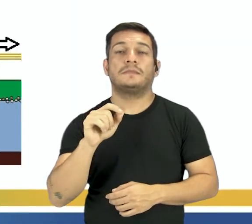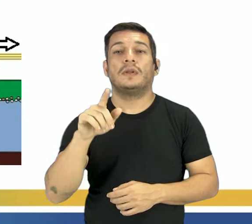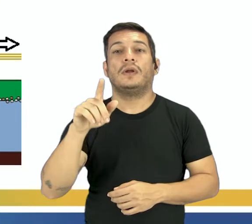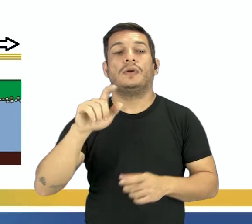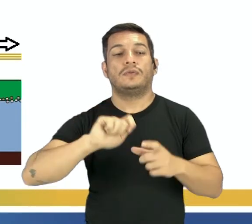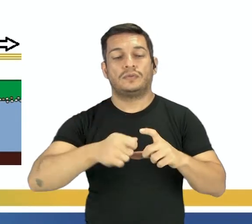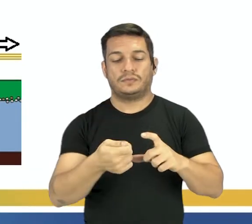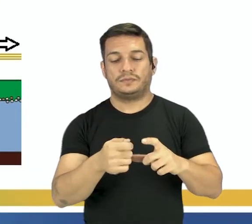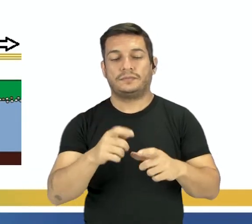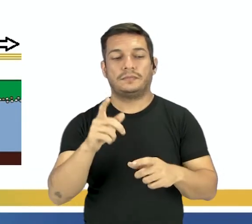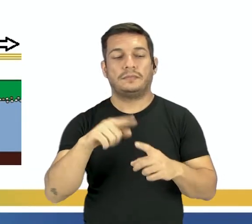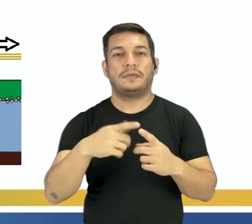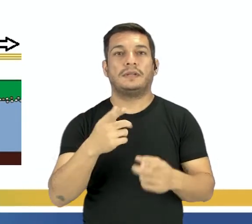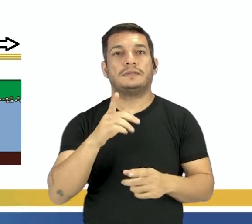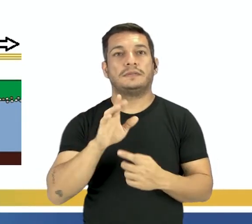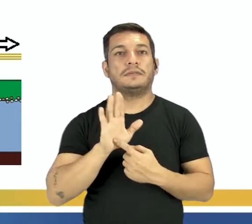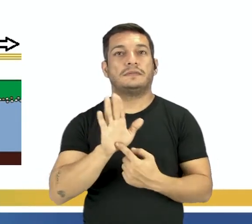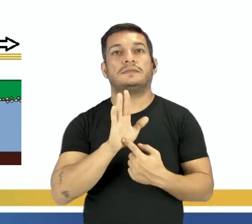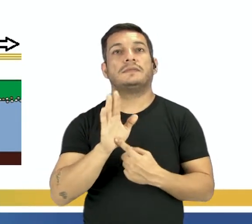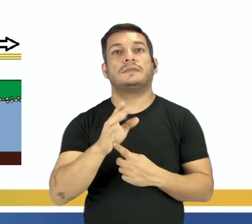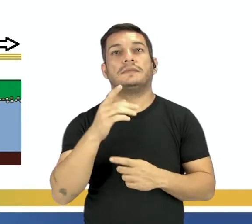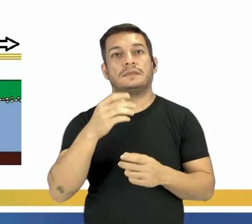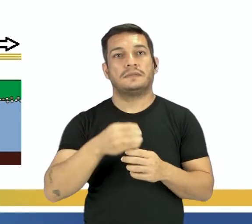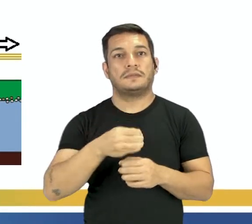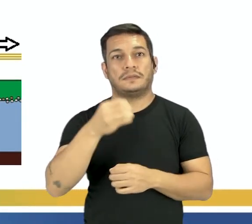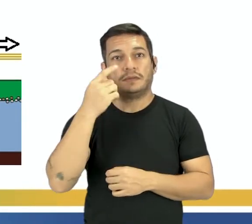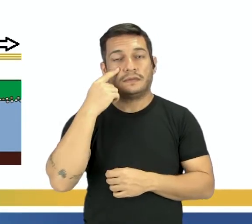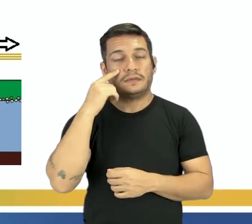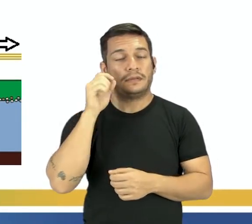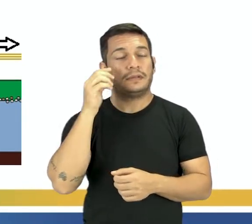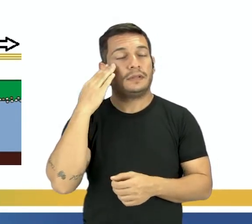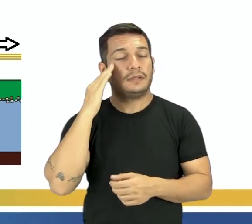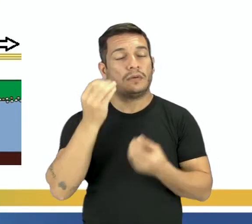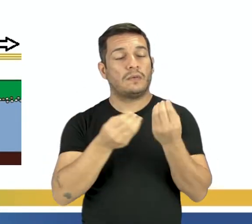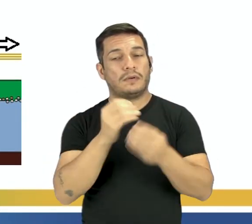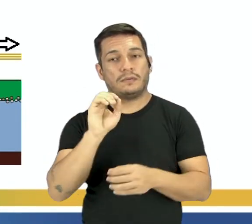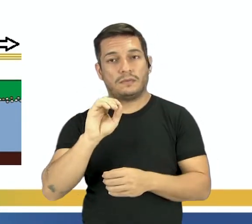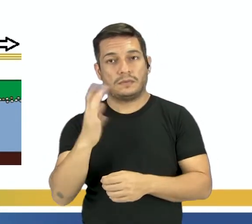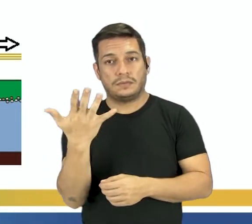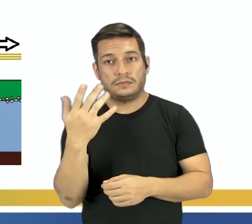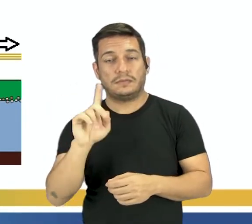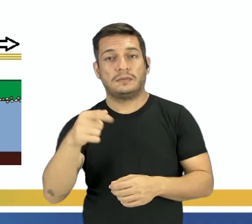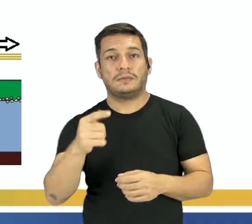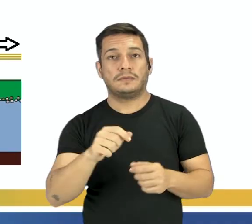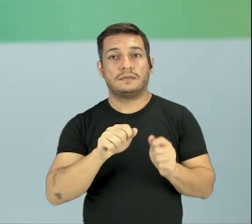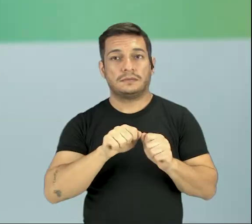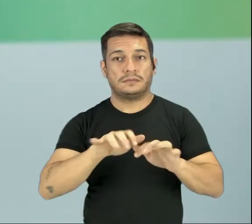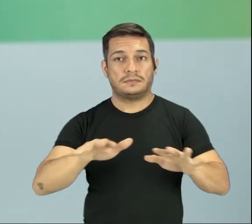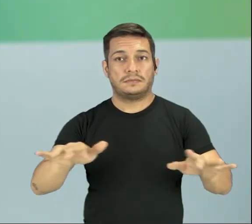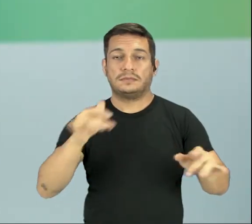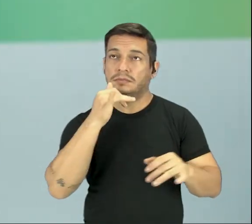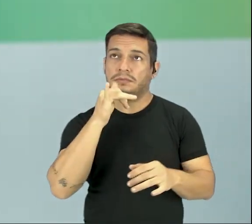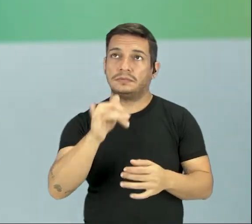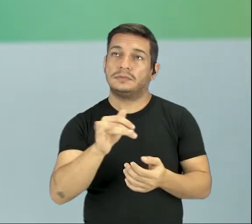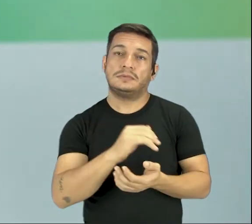gerador, só que de uma forma ampliada, e a gente vai parar um pouquinho aí, entender como é que acontece, para depois ir para a distribuição da